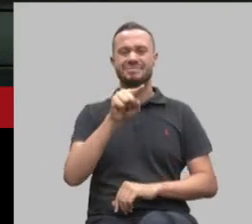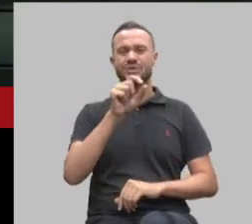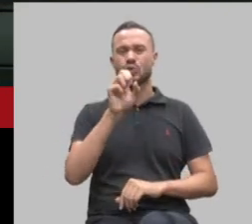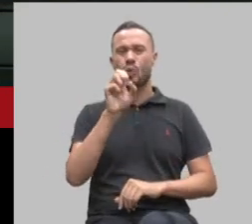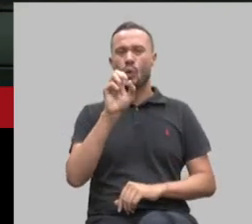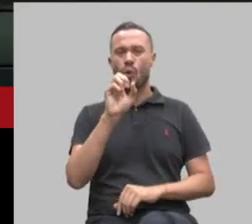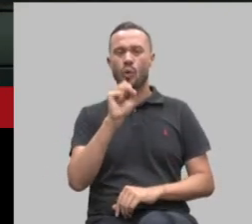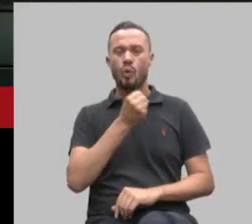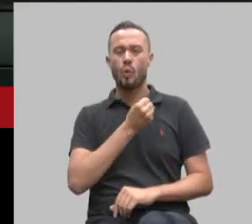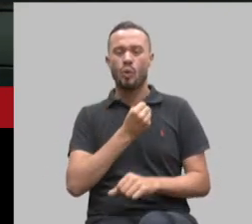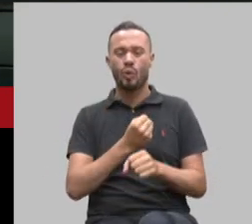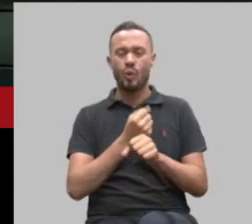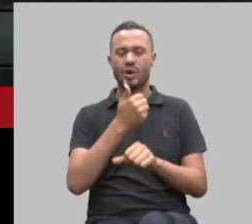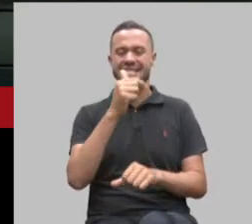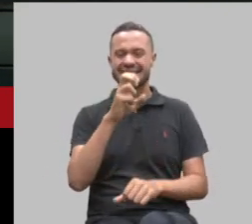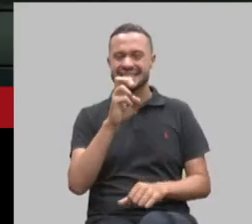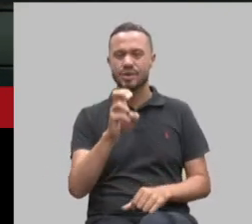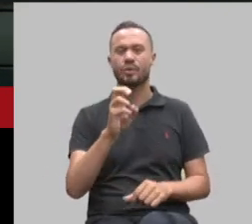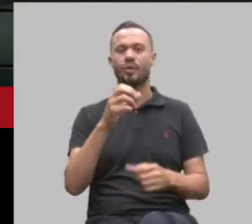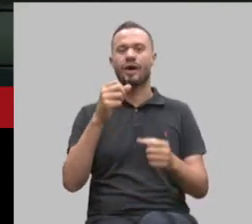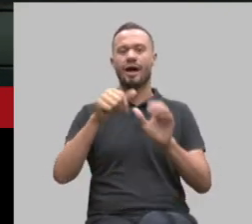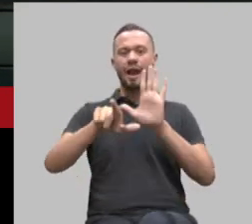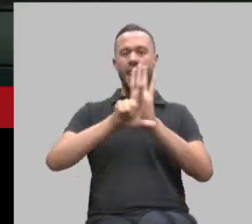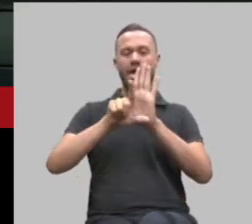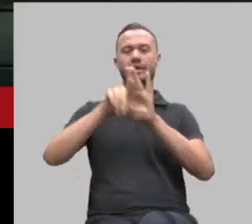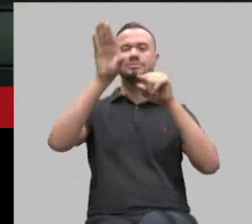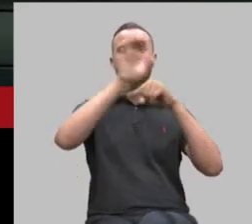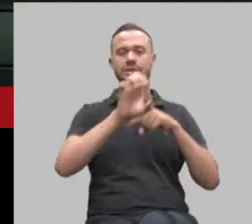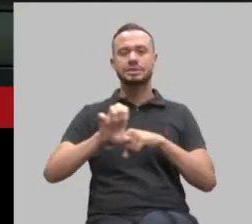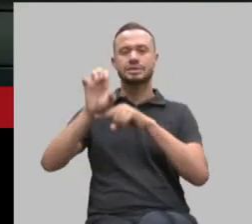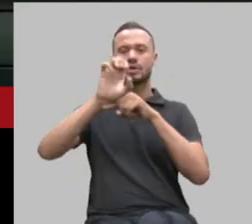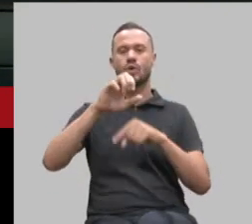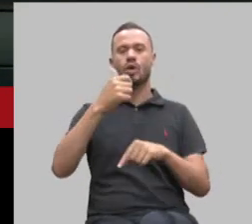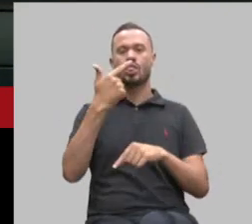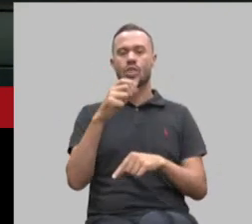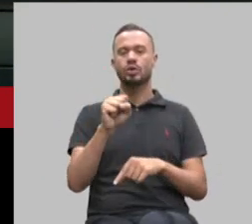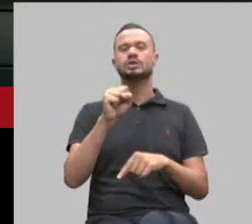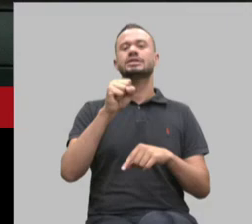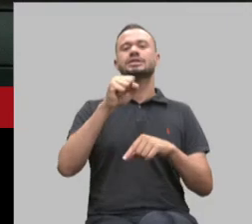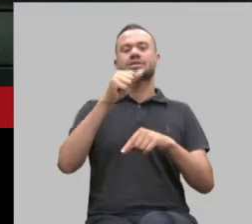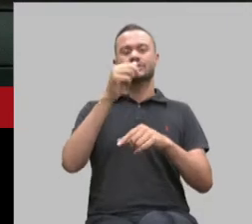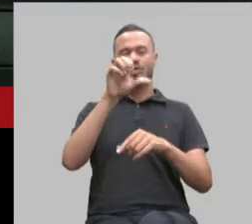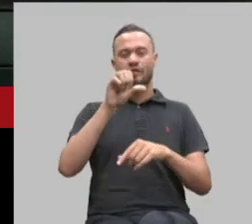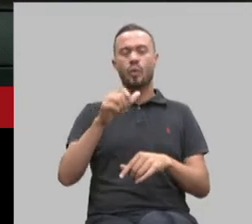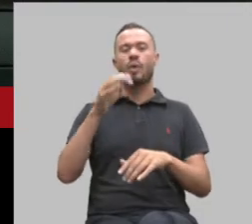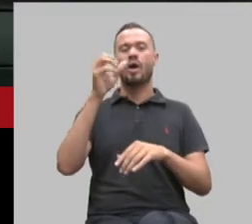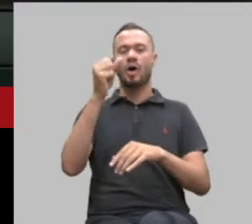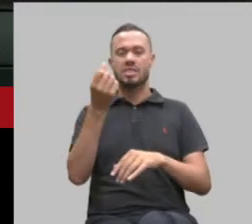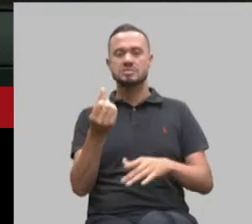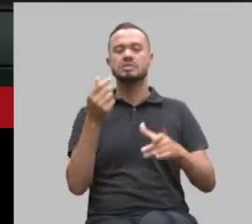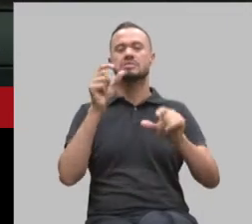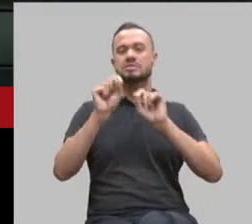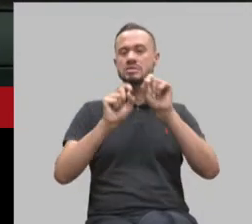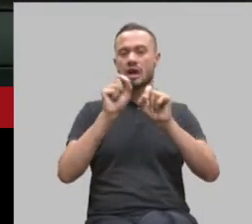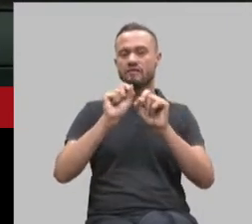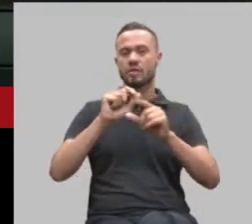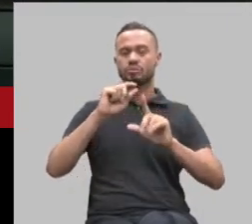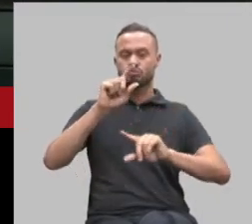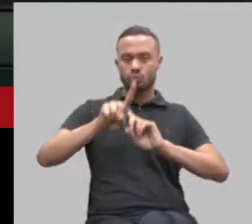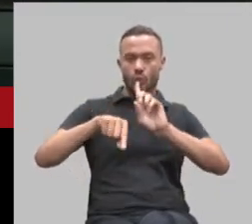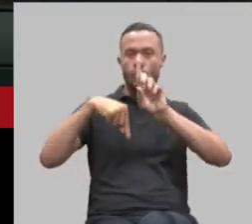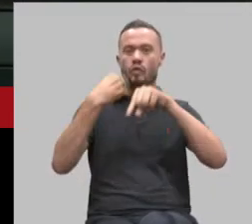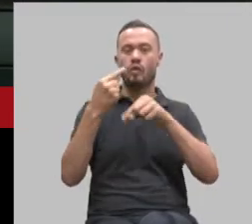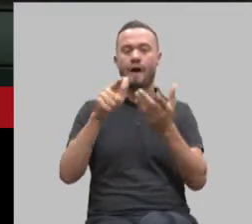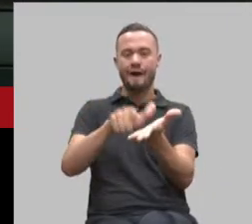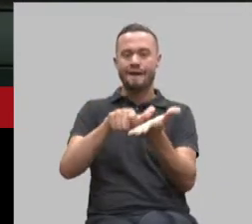na lei estadual 12.84 de 96 que dá Providência sobre este além da reformulação da cartilha